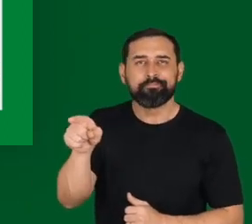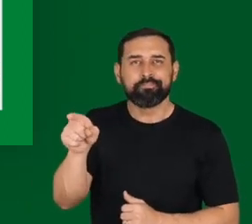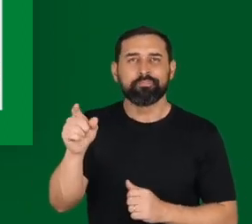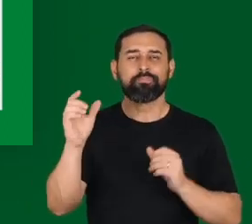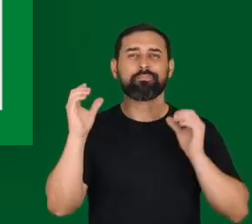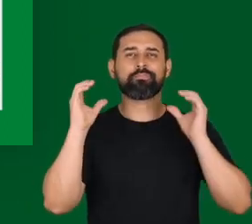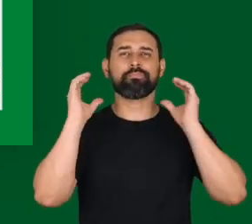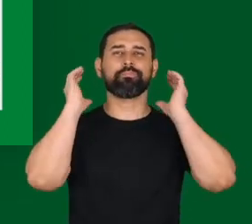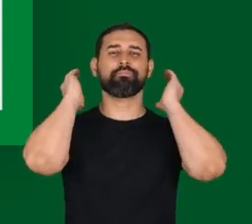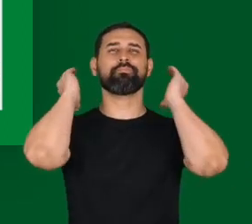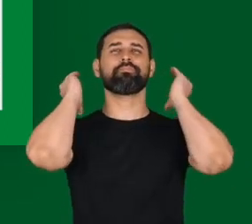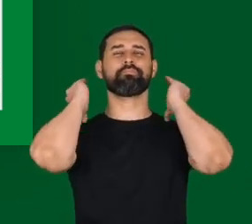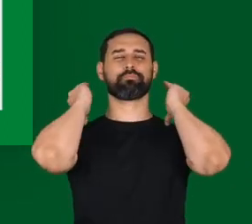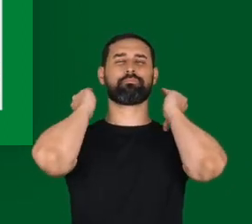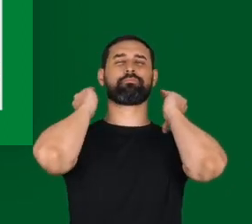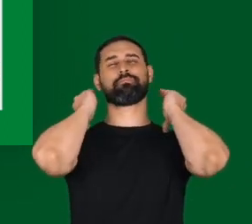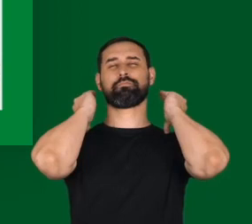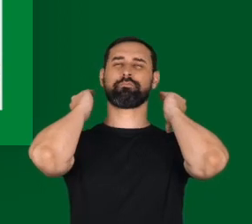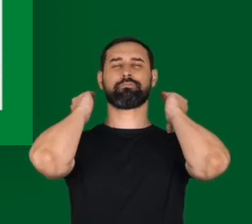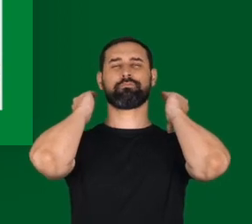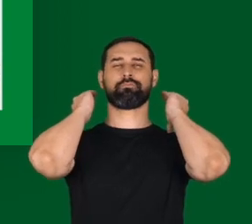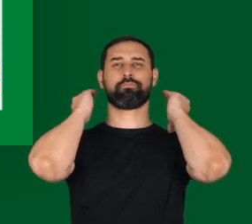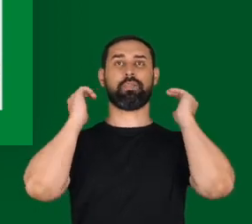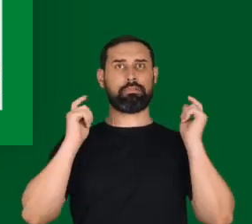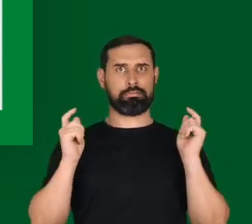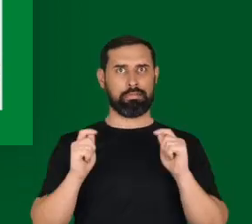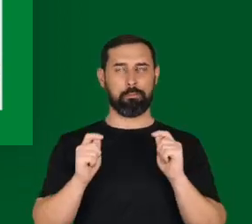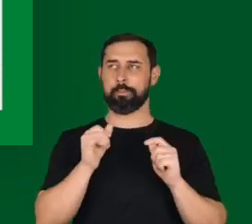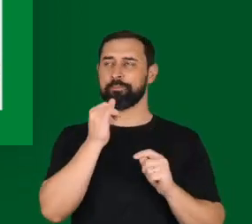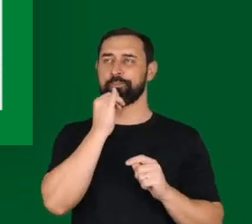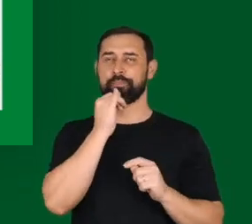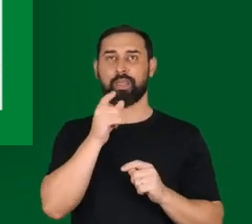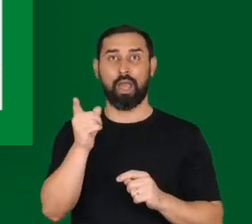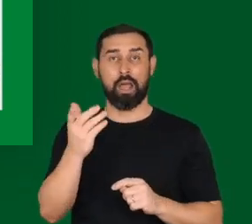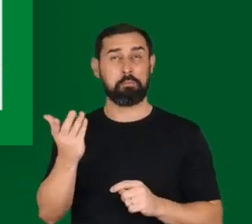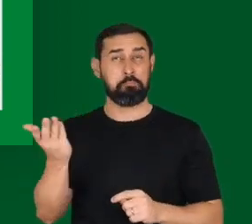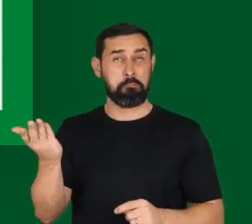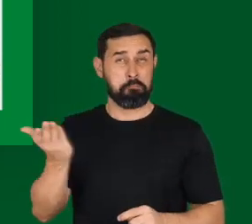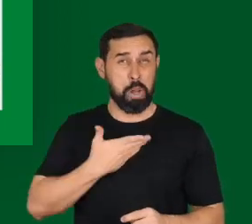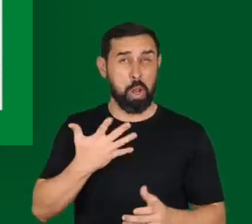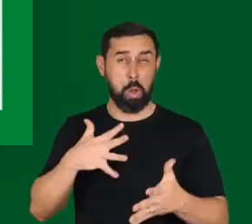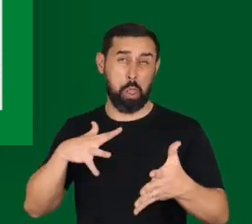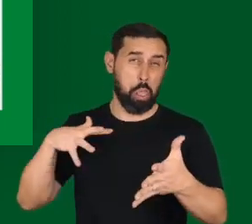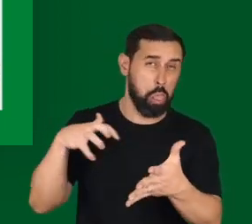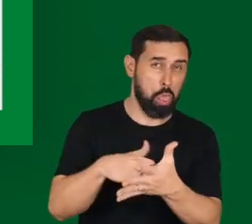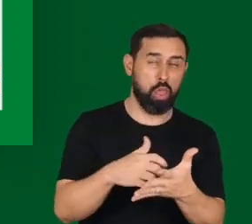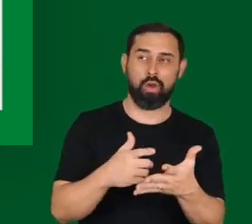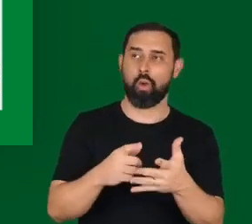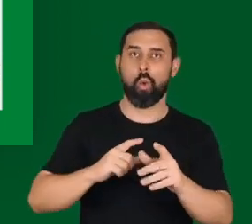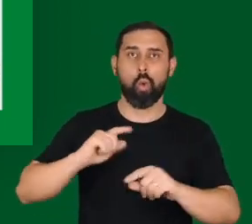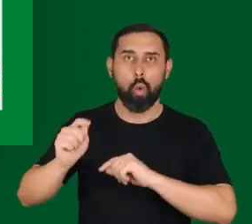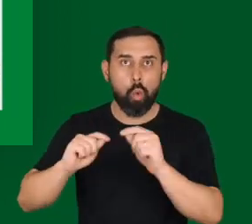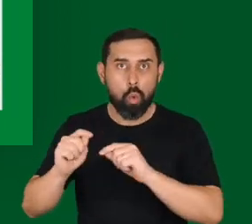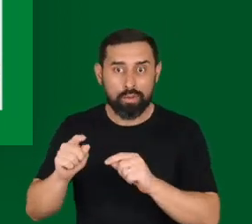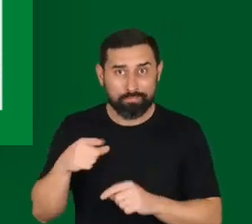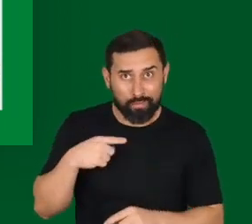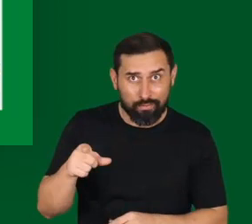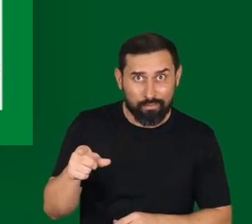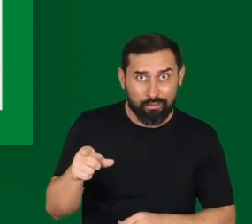o coxim somente na região interescapular. Se tratando de vítima de trauma, onde eu tenho uma suspeita